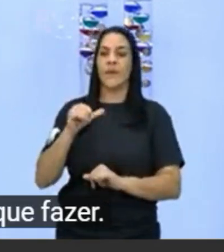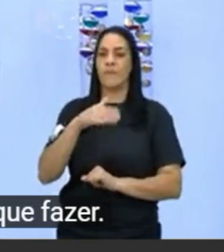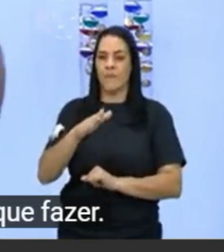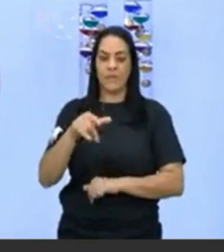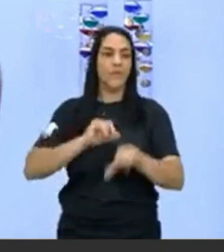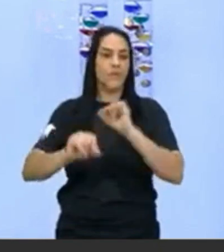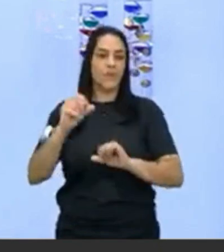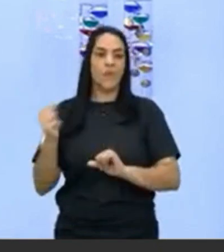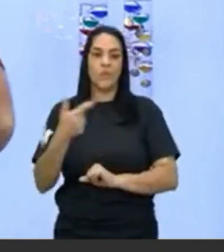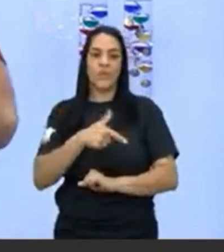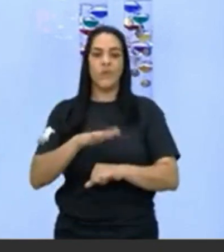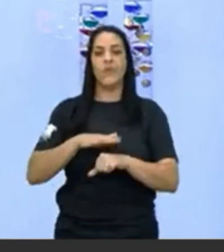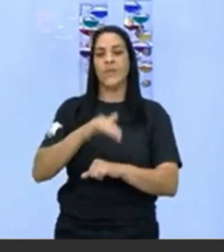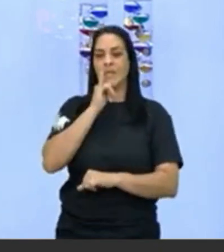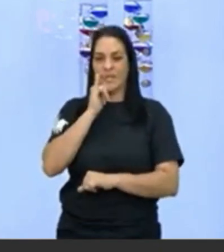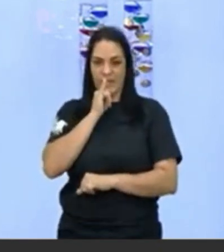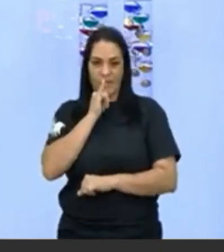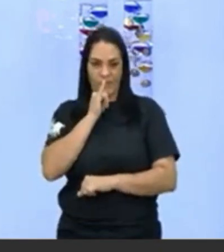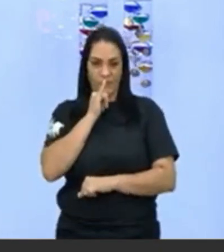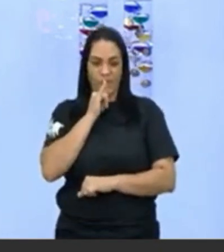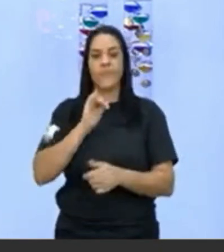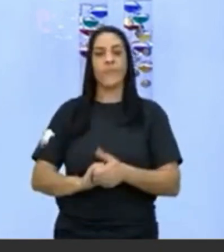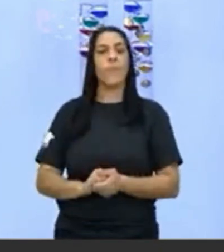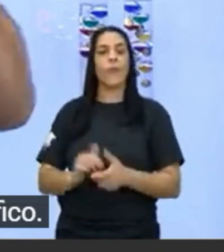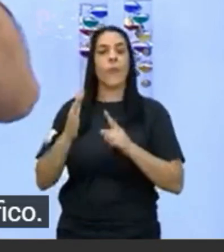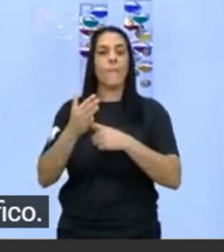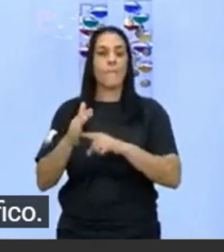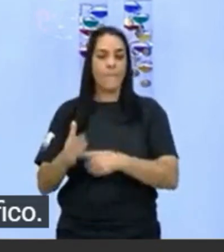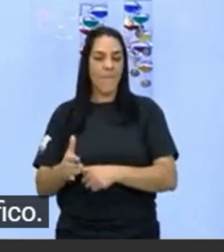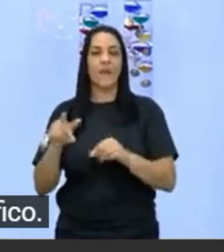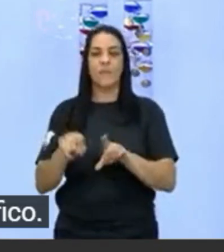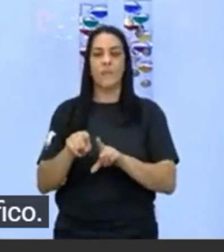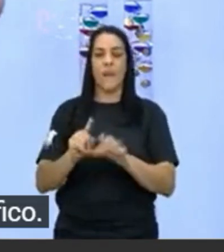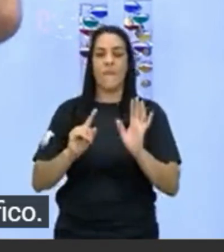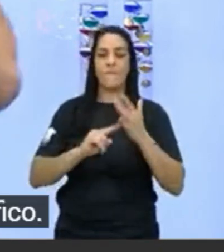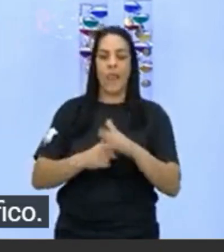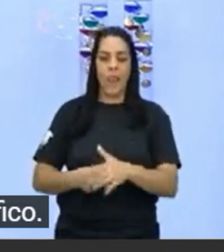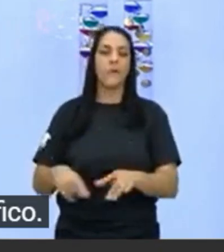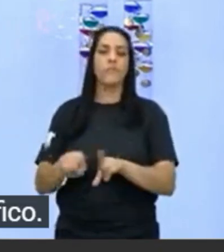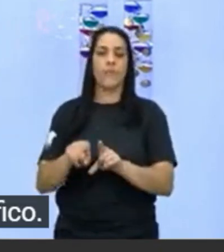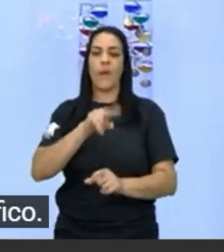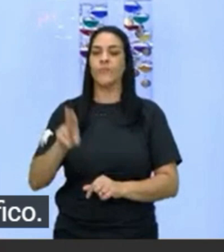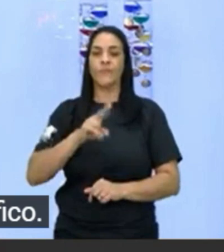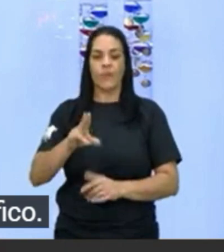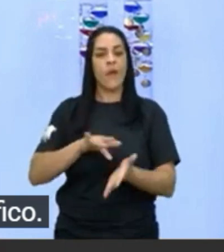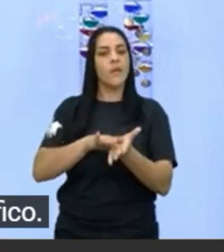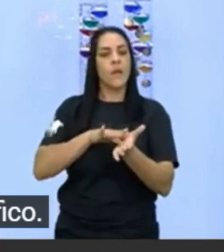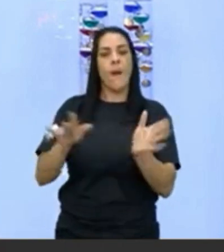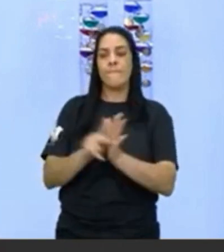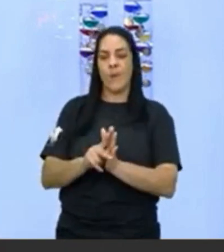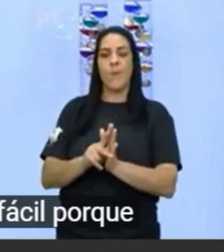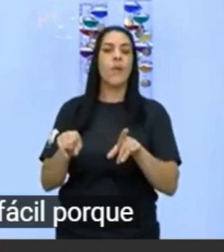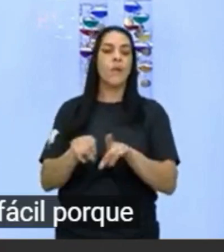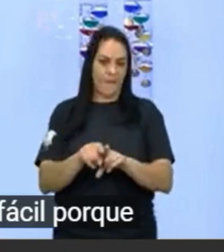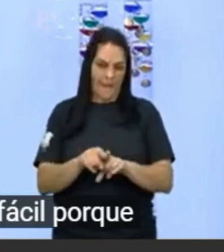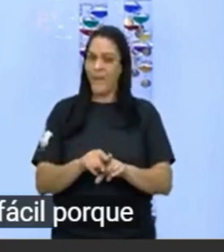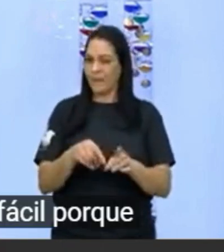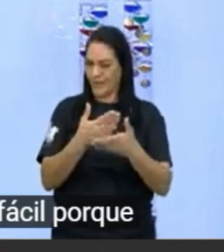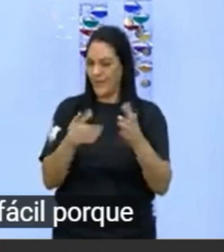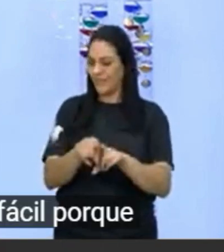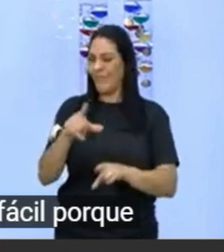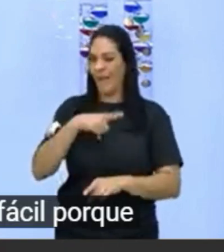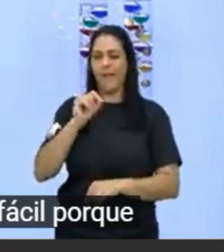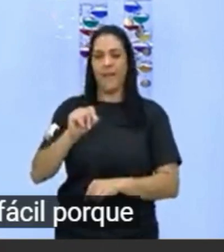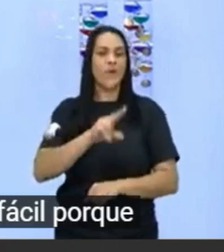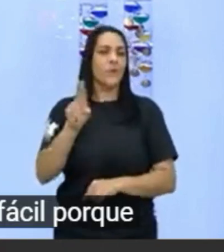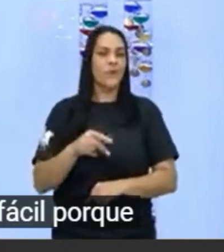mais opções do que fazer. Por exemplo, ativar um motor servo, ativar ele por algum tempo, utilizar um sensor específico. E fora isso,